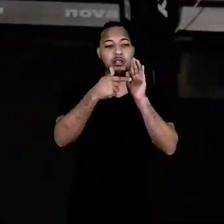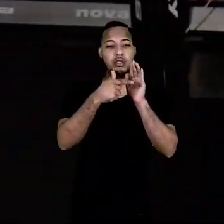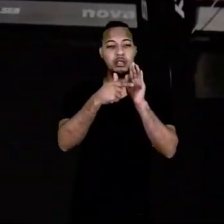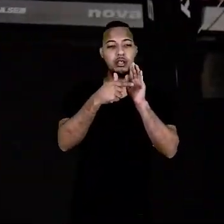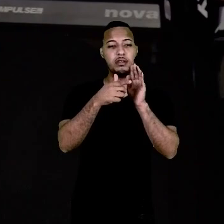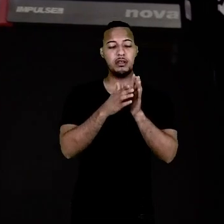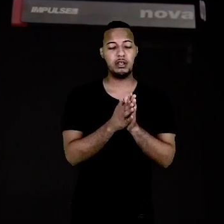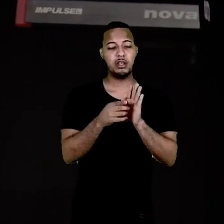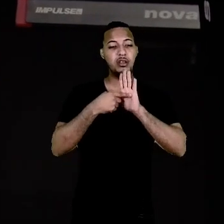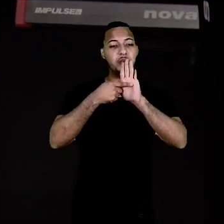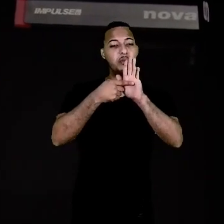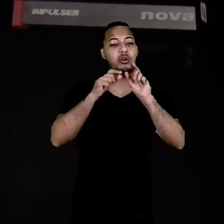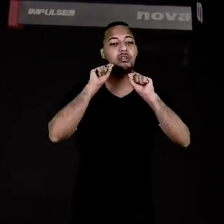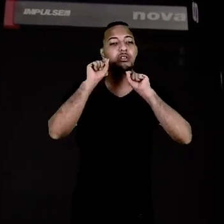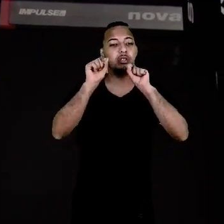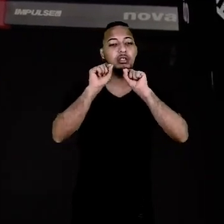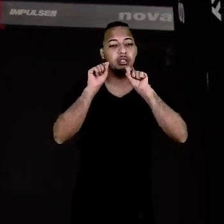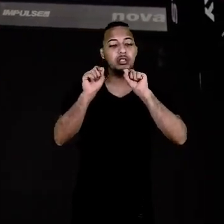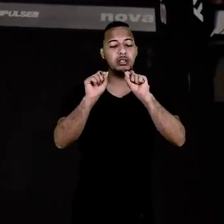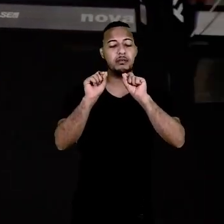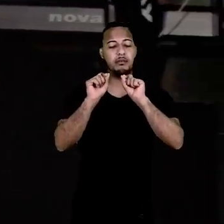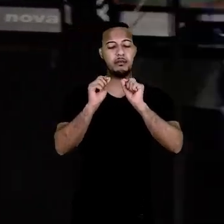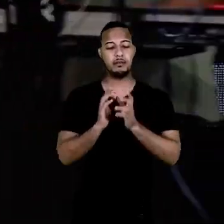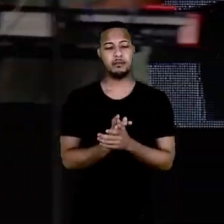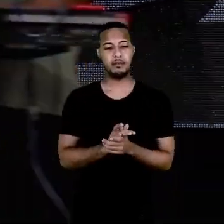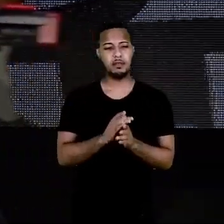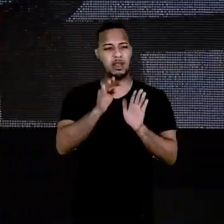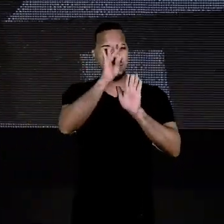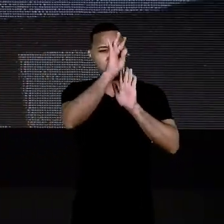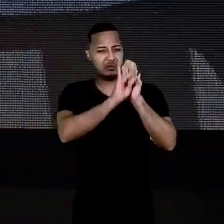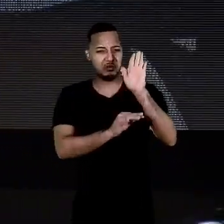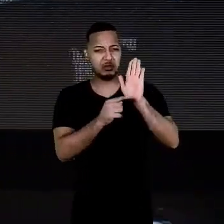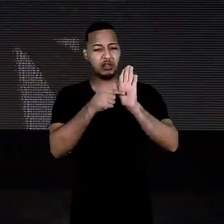nessa noite. A gente já ouviu o texto